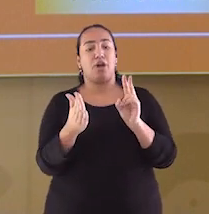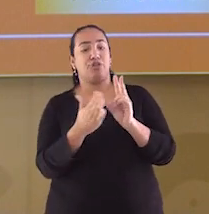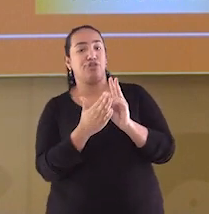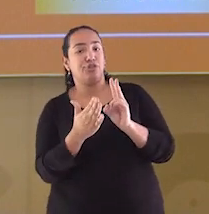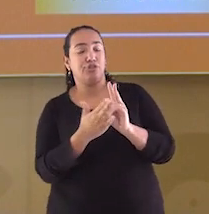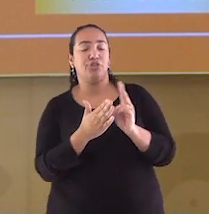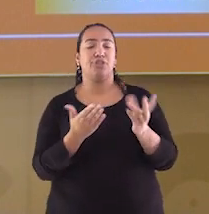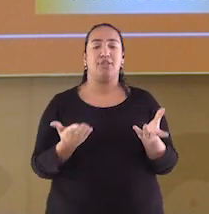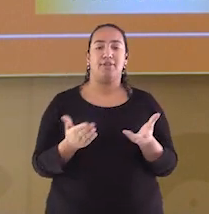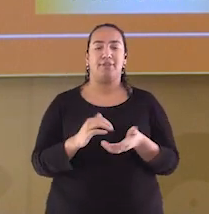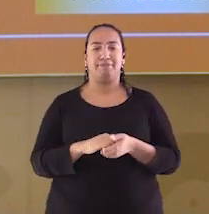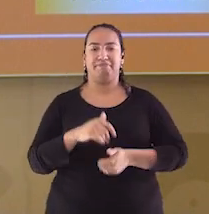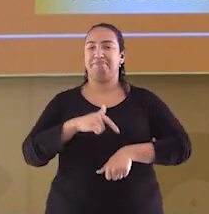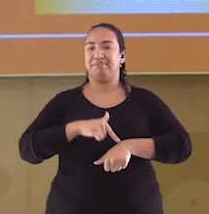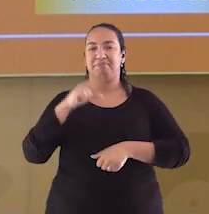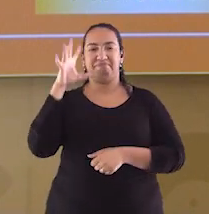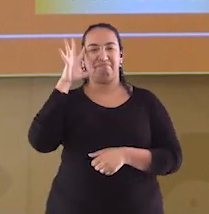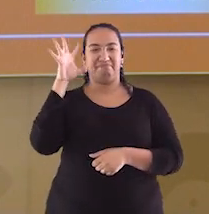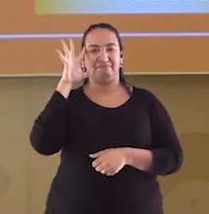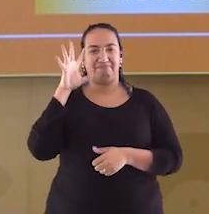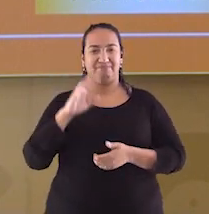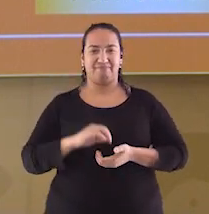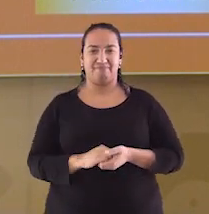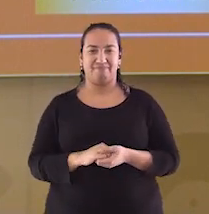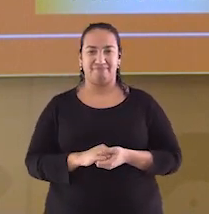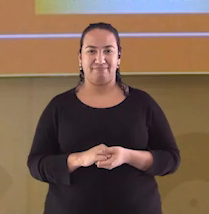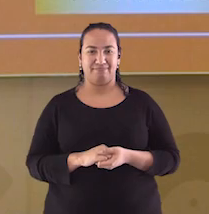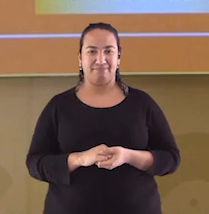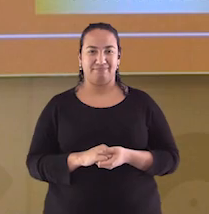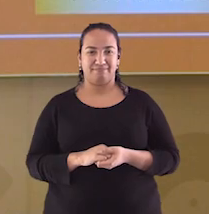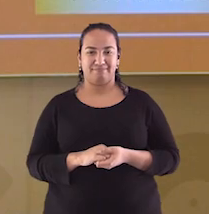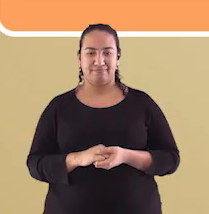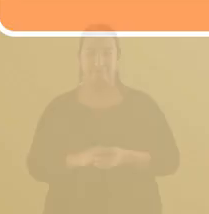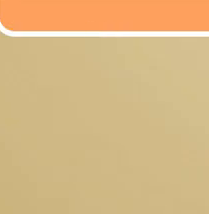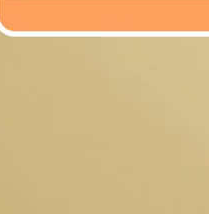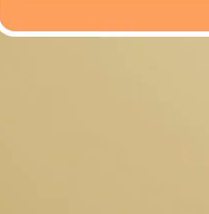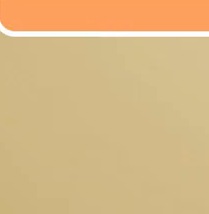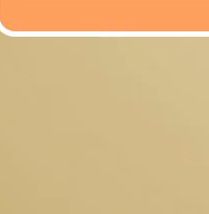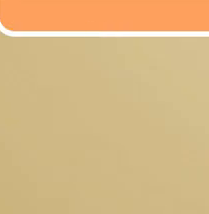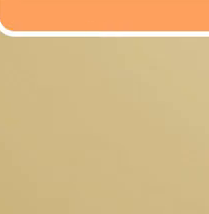expulsar, indígenas. Um tempinho para você pensar.